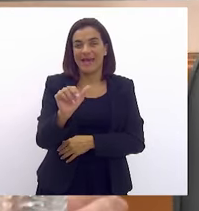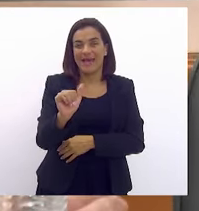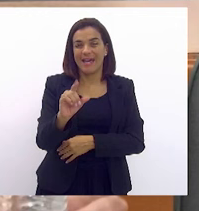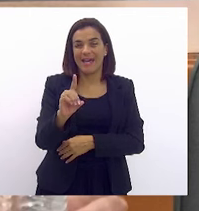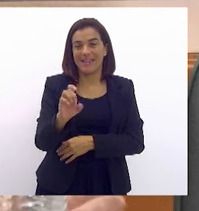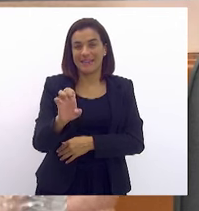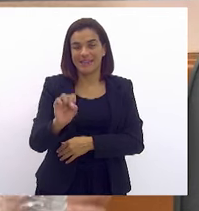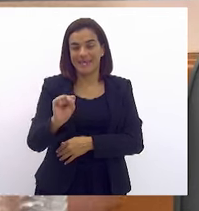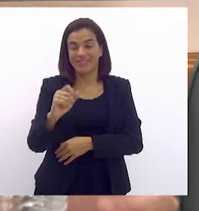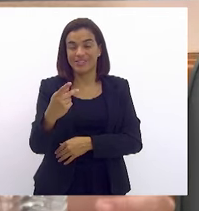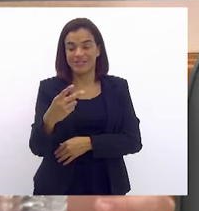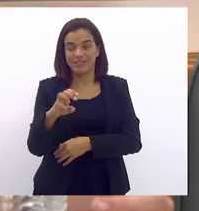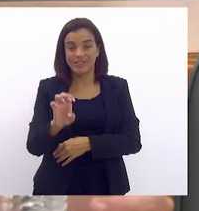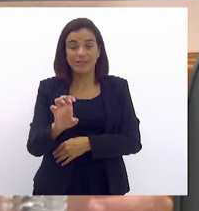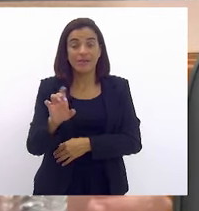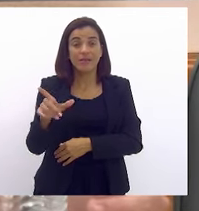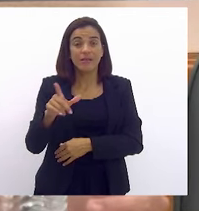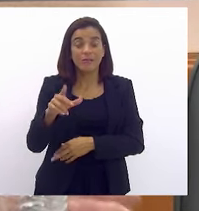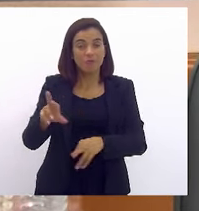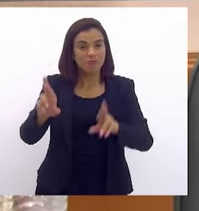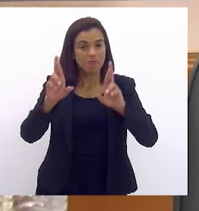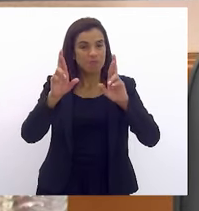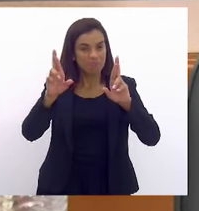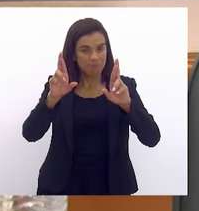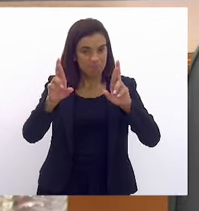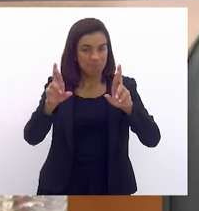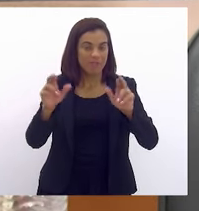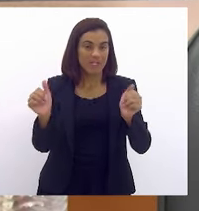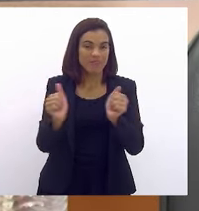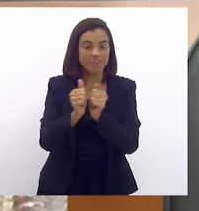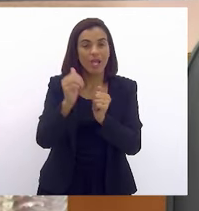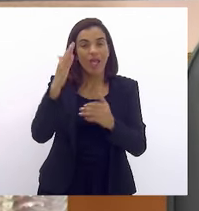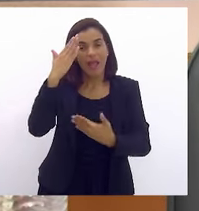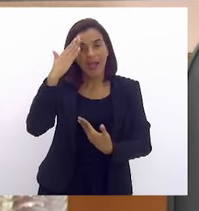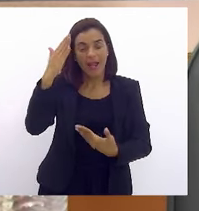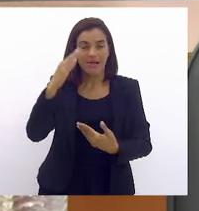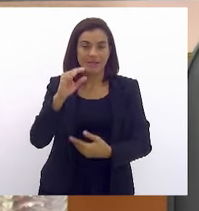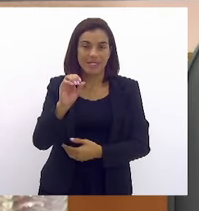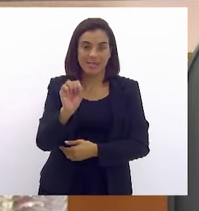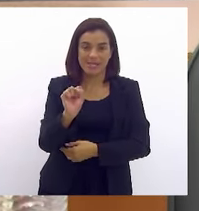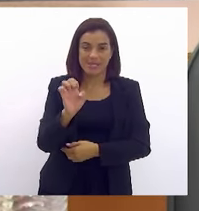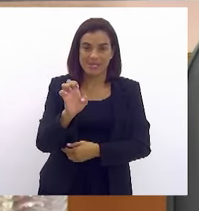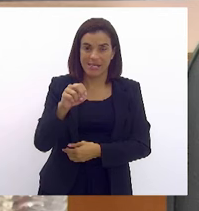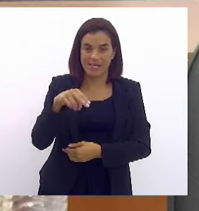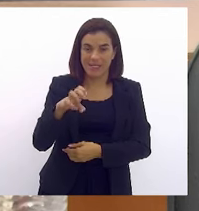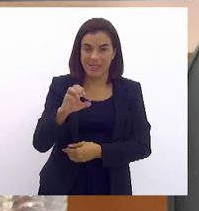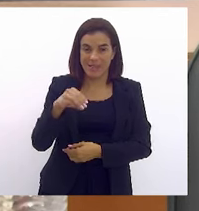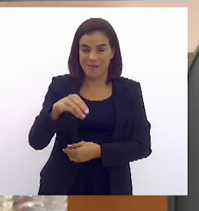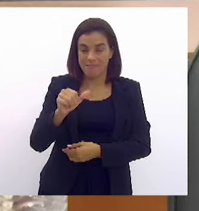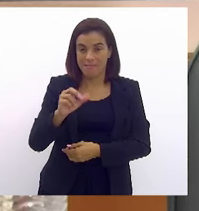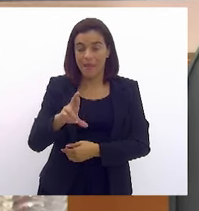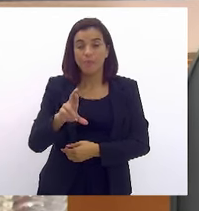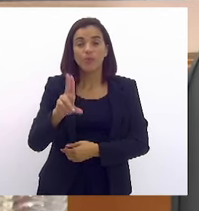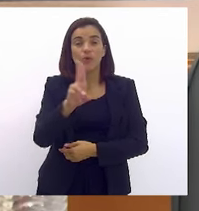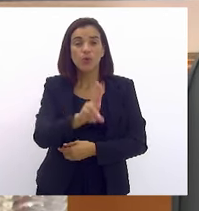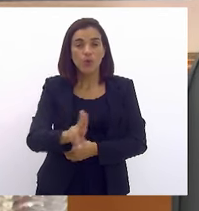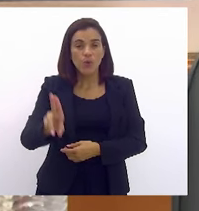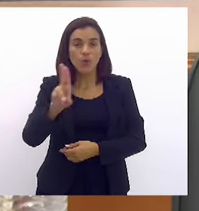da tentativa de se chegar a isso pela Senemar, a contaminação, o uso de